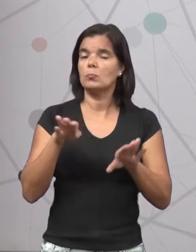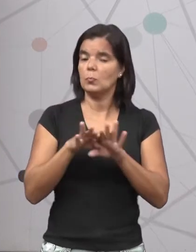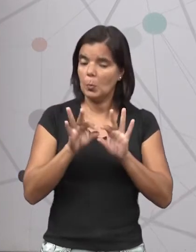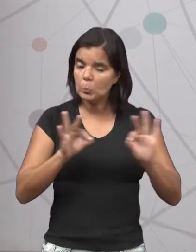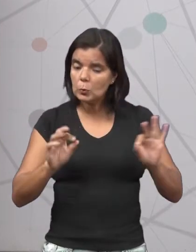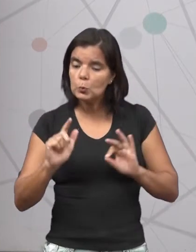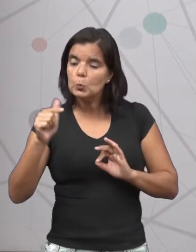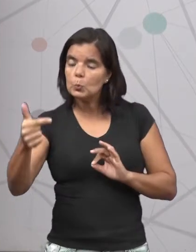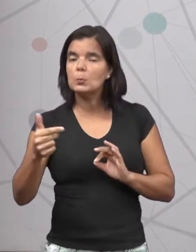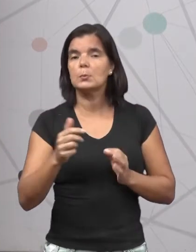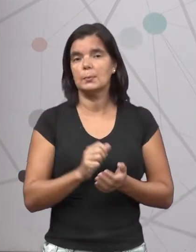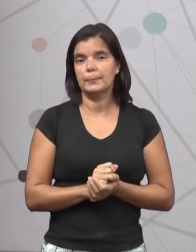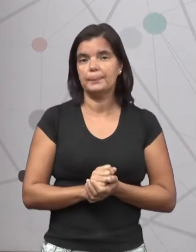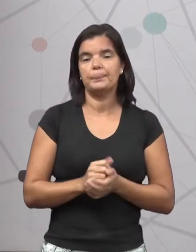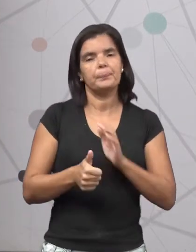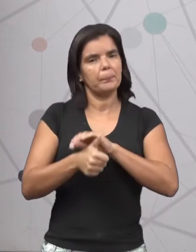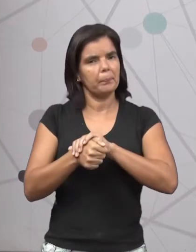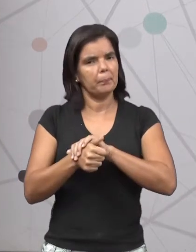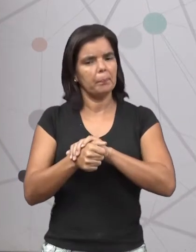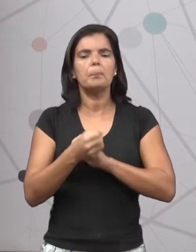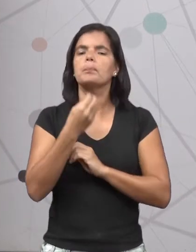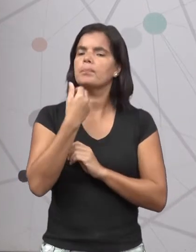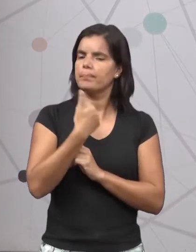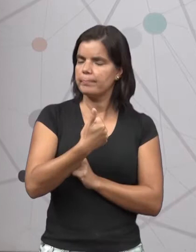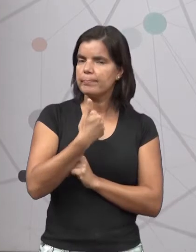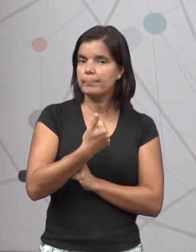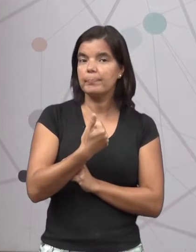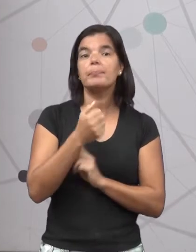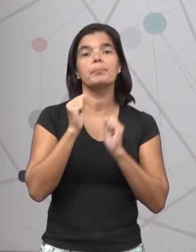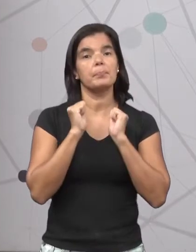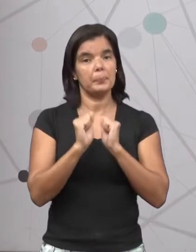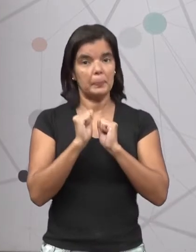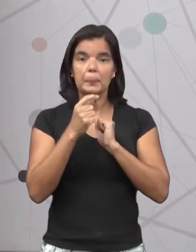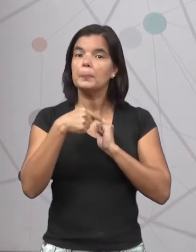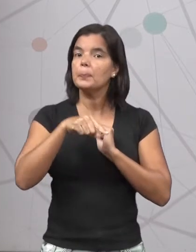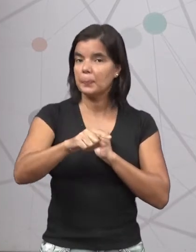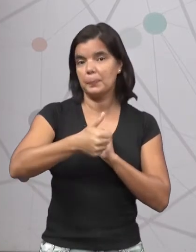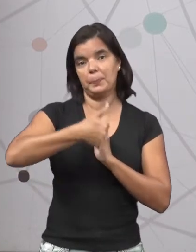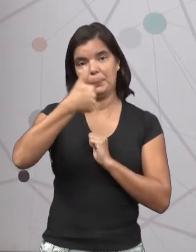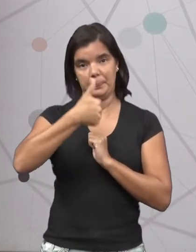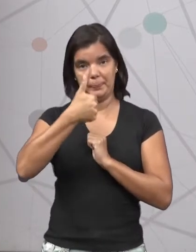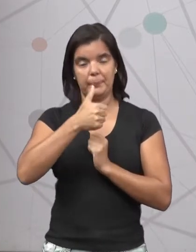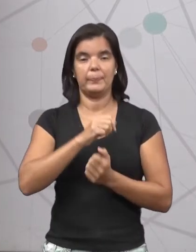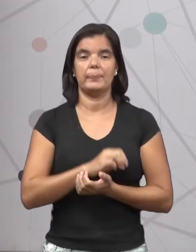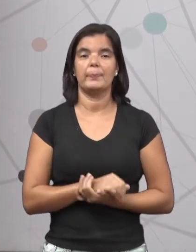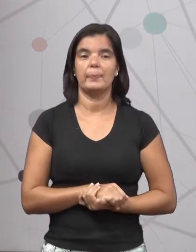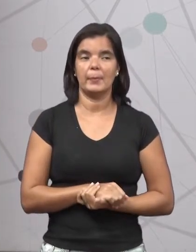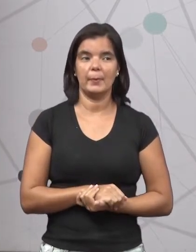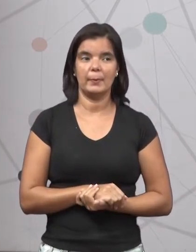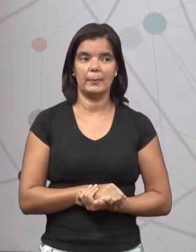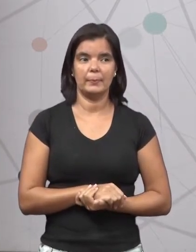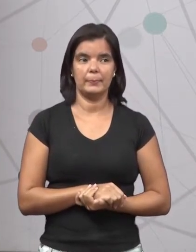medir outra. E a tartaruga disse, tudo bem então, você pode ir primeiro.